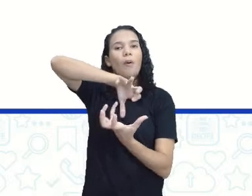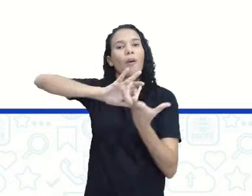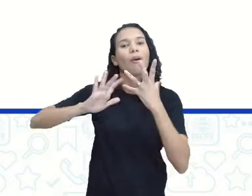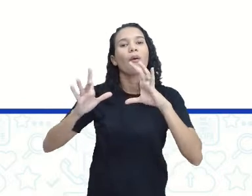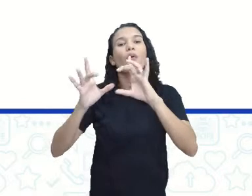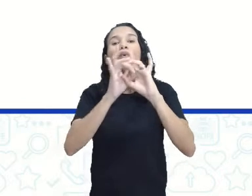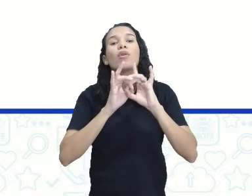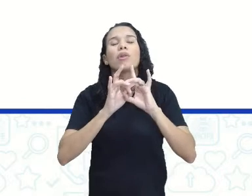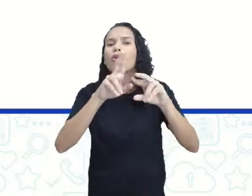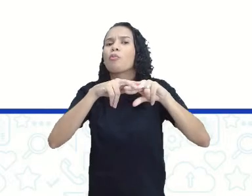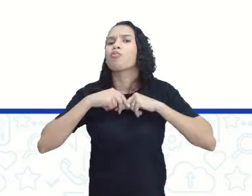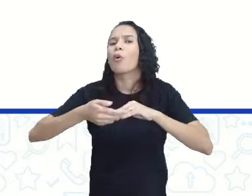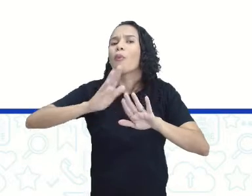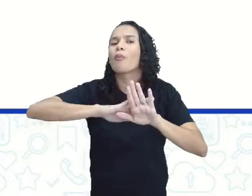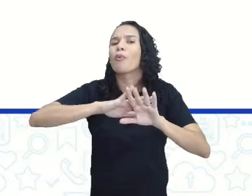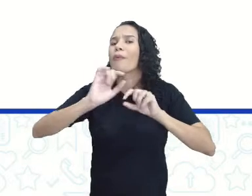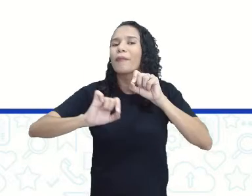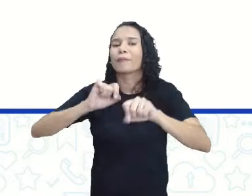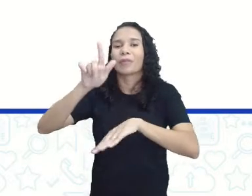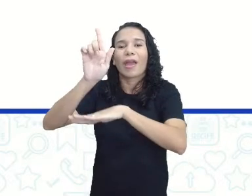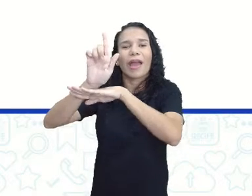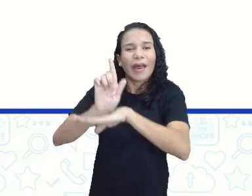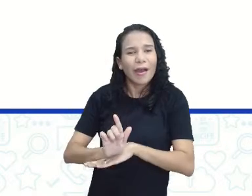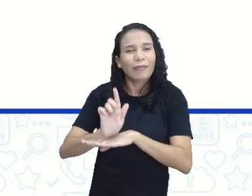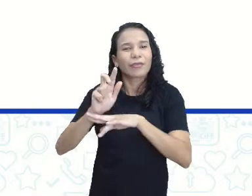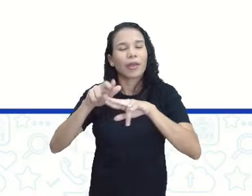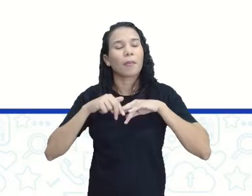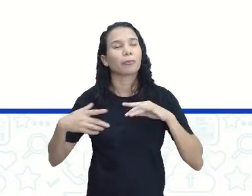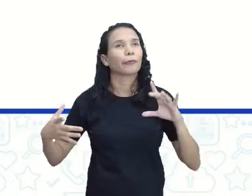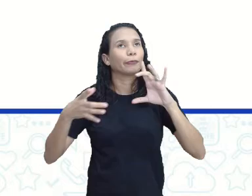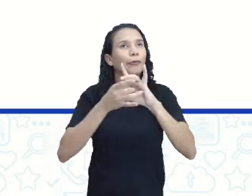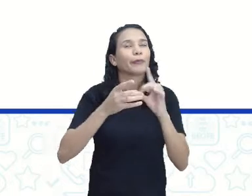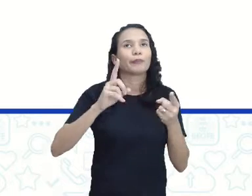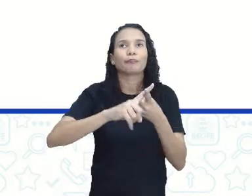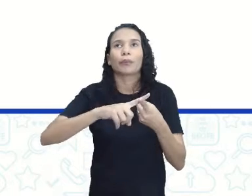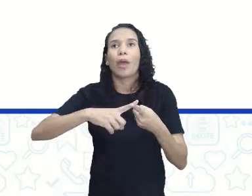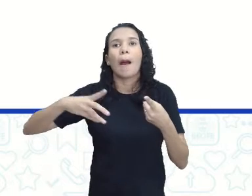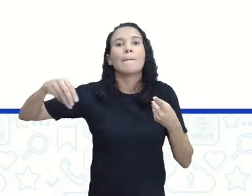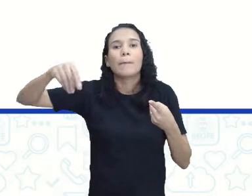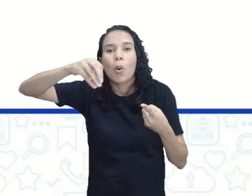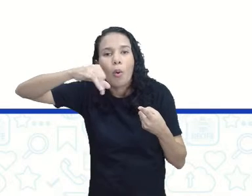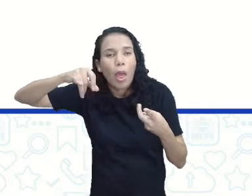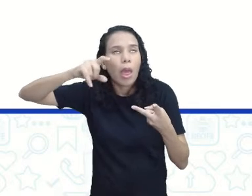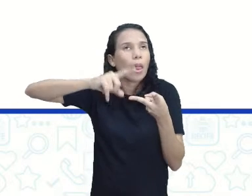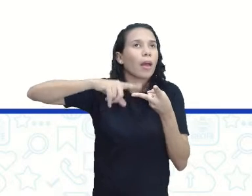certo? Então, vai se juntar aí gases,